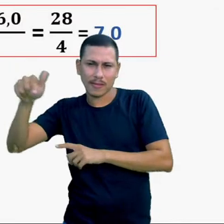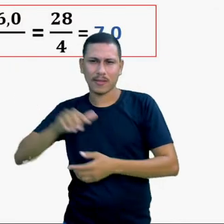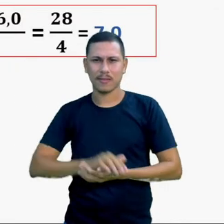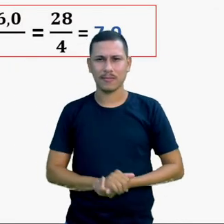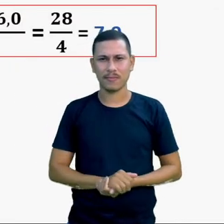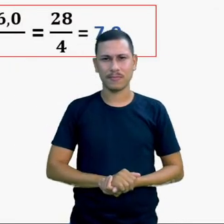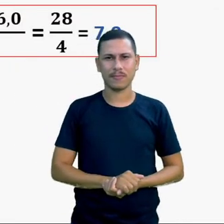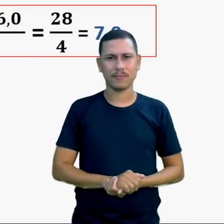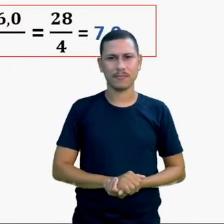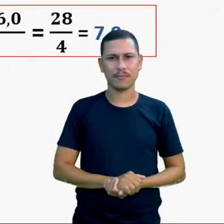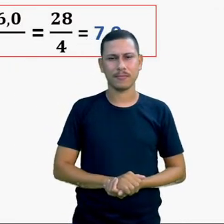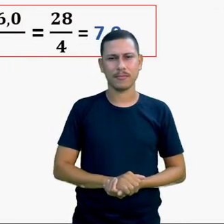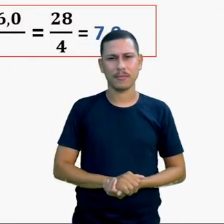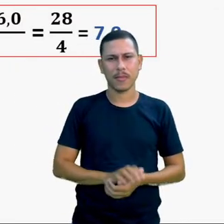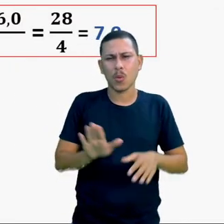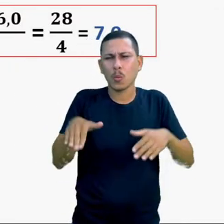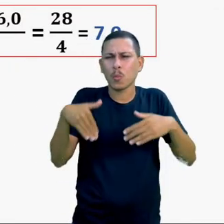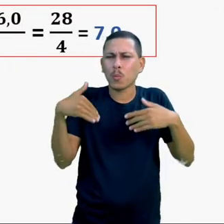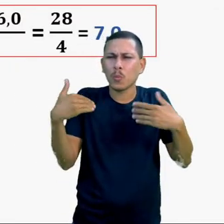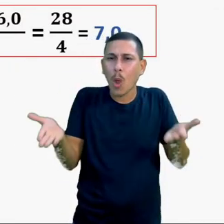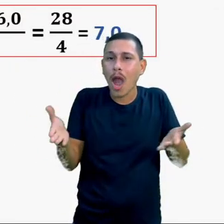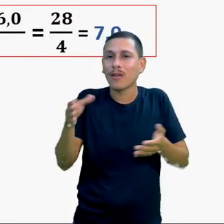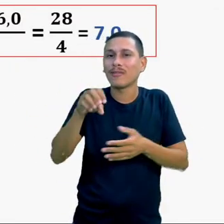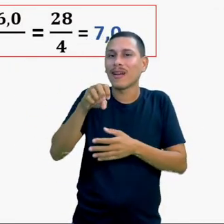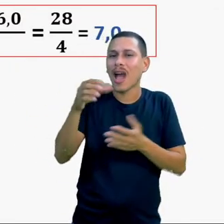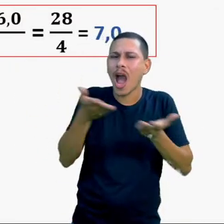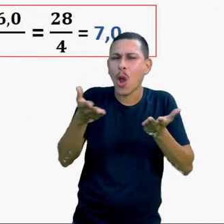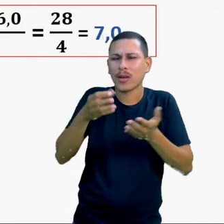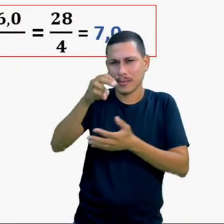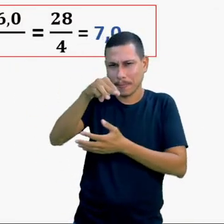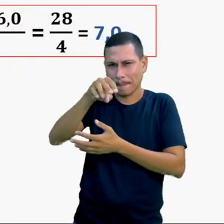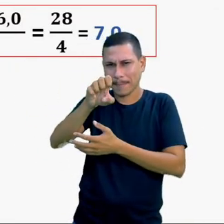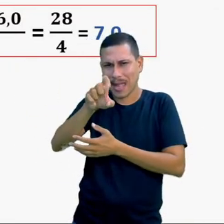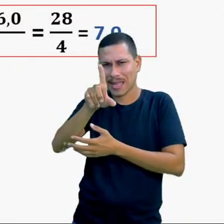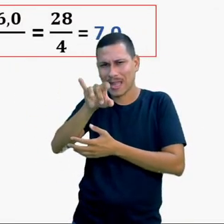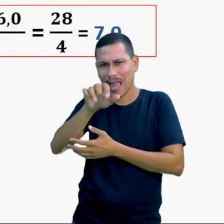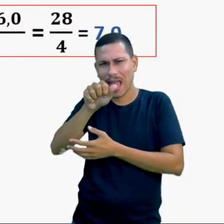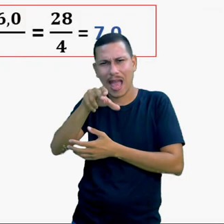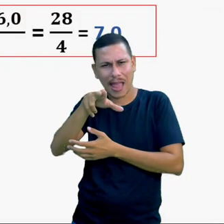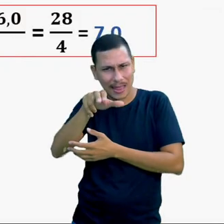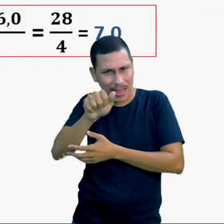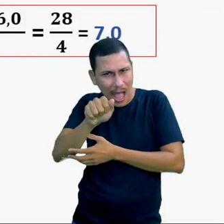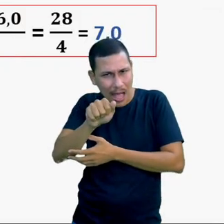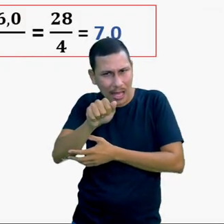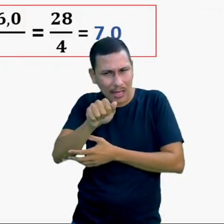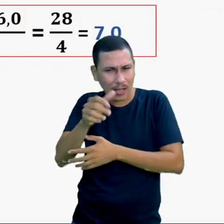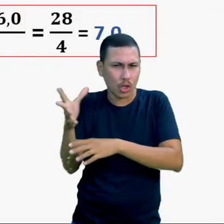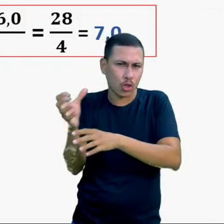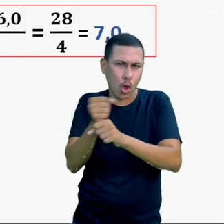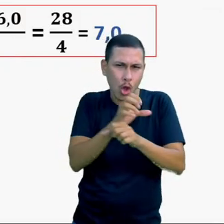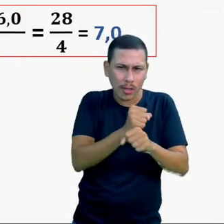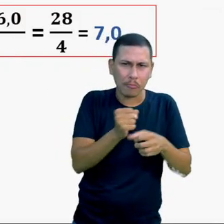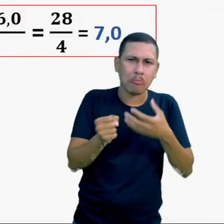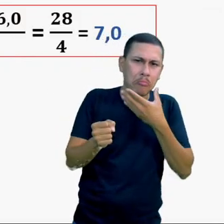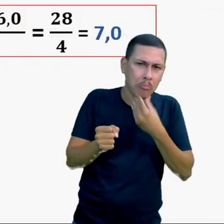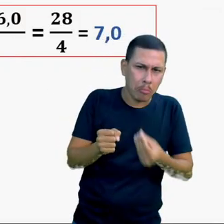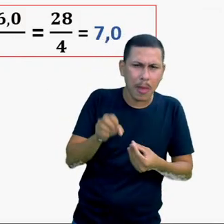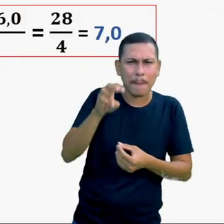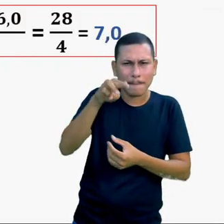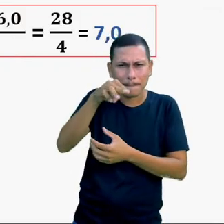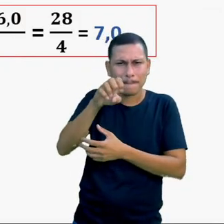E qual é a mediana da nota de Pedro? Você lembra o que é